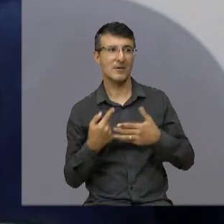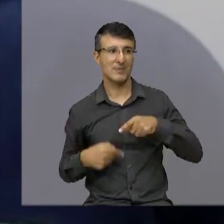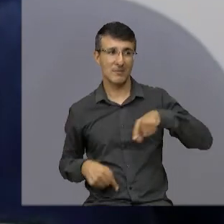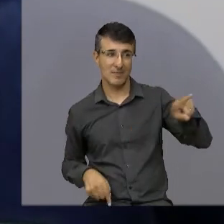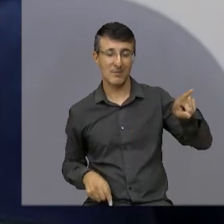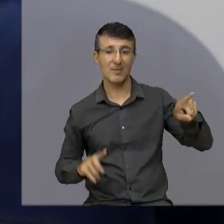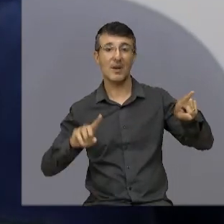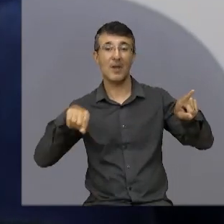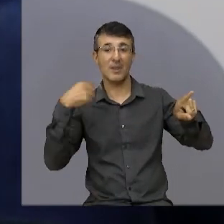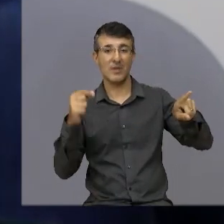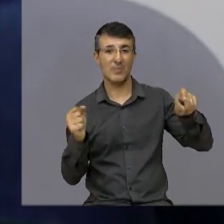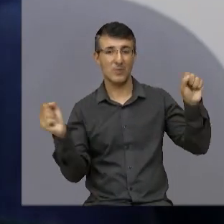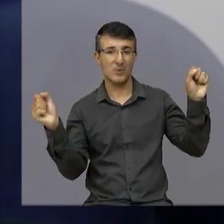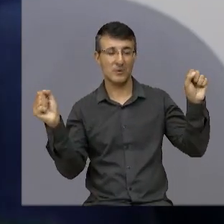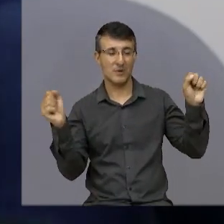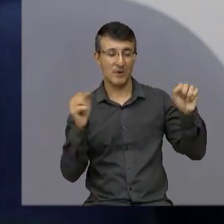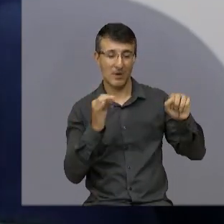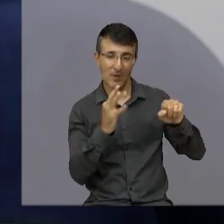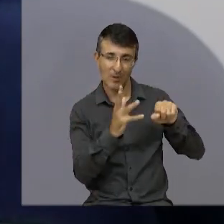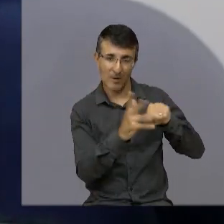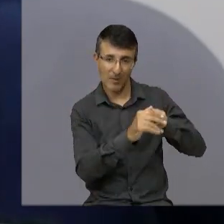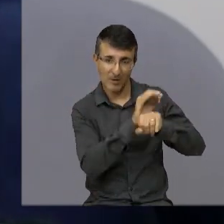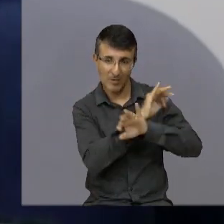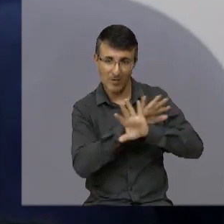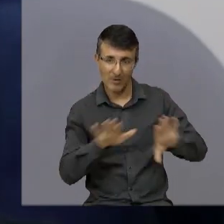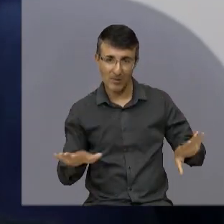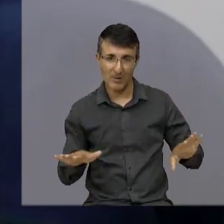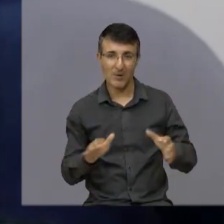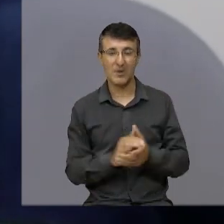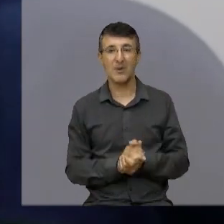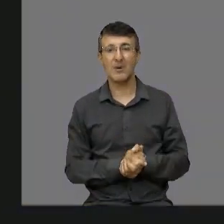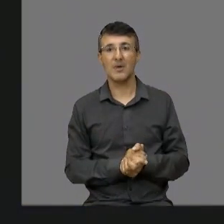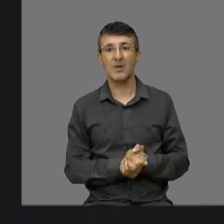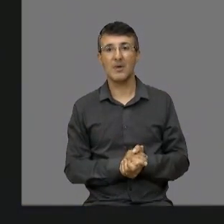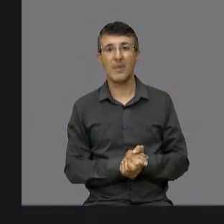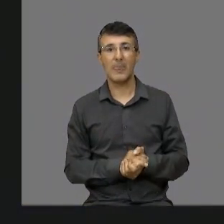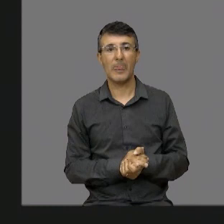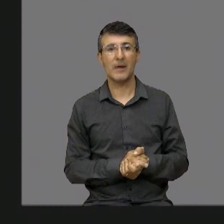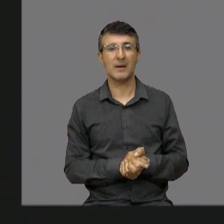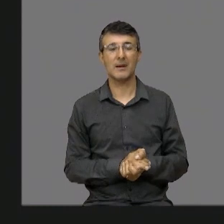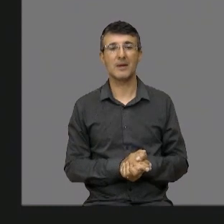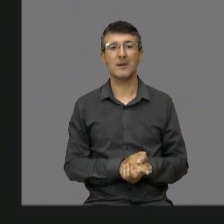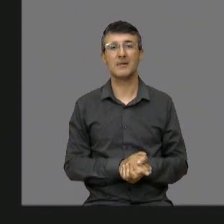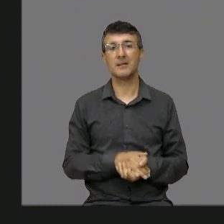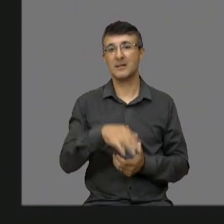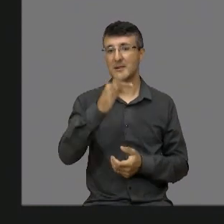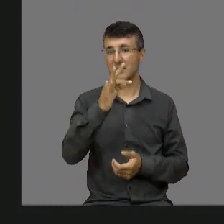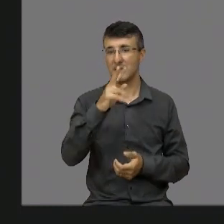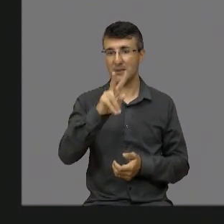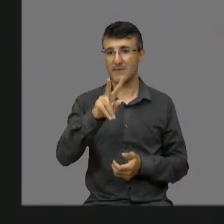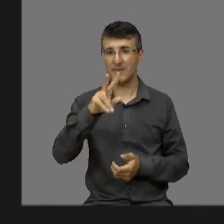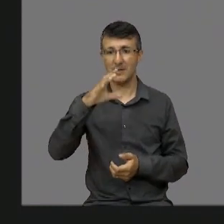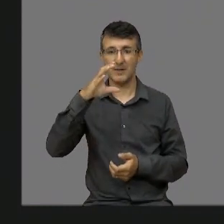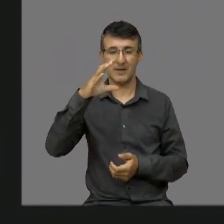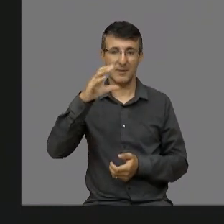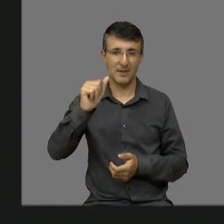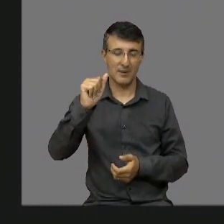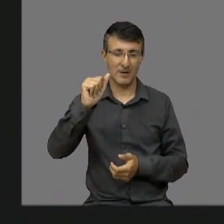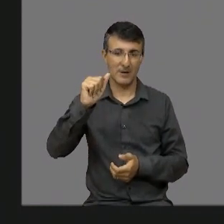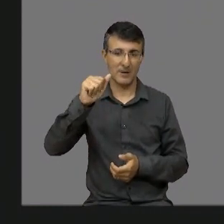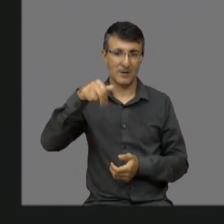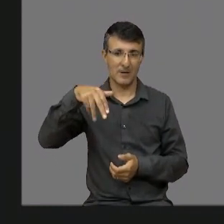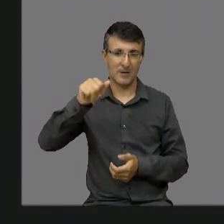faremos uma visita sim, inclusive com a Câmara, com a TV Câmara Municipal, para